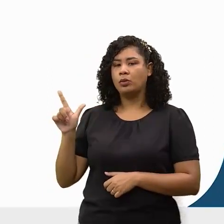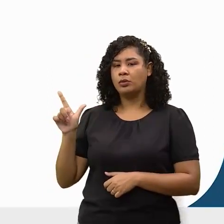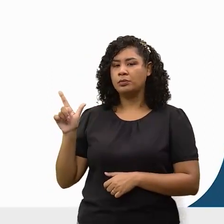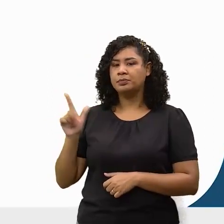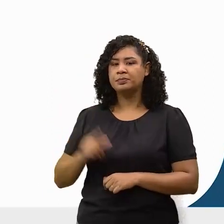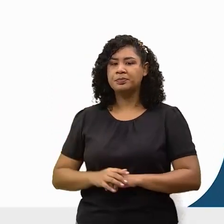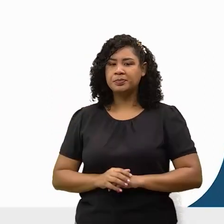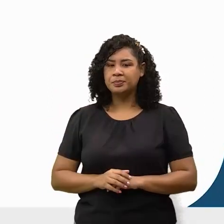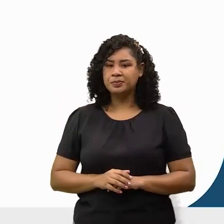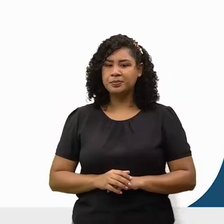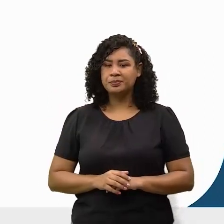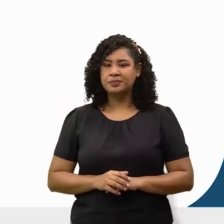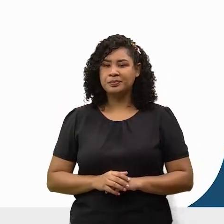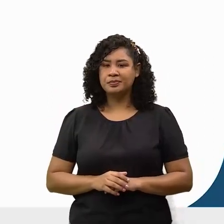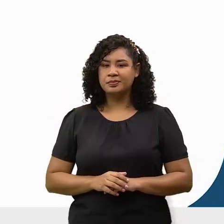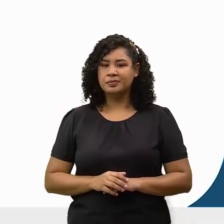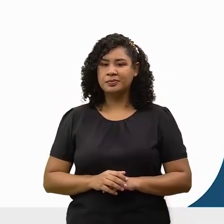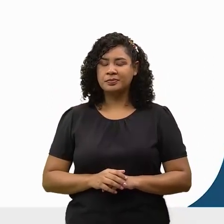Eles costumam